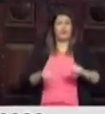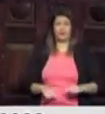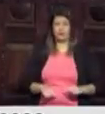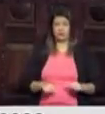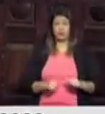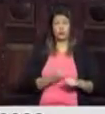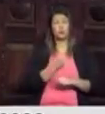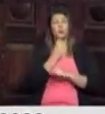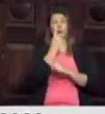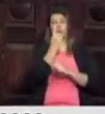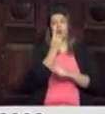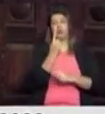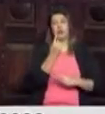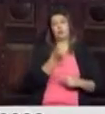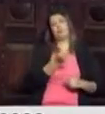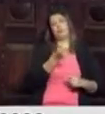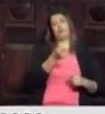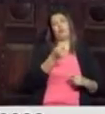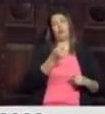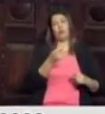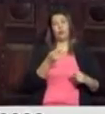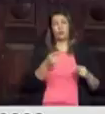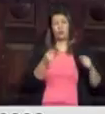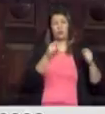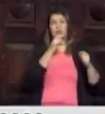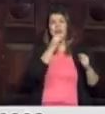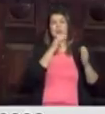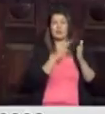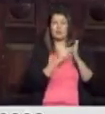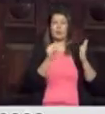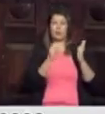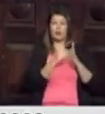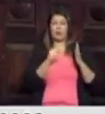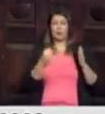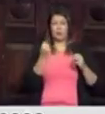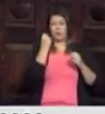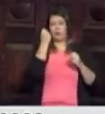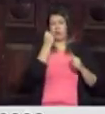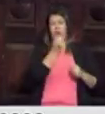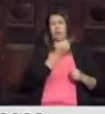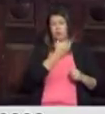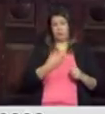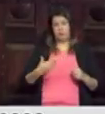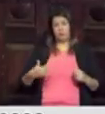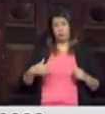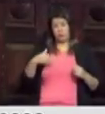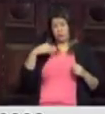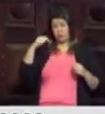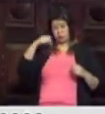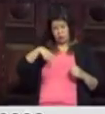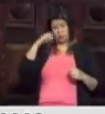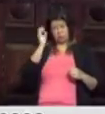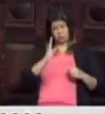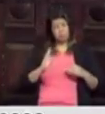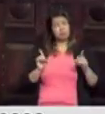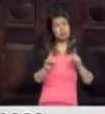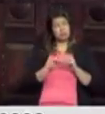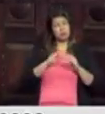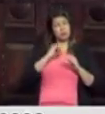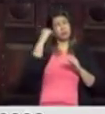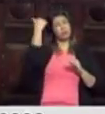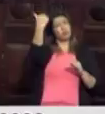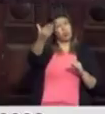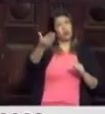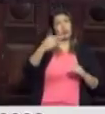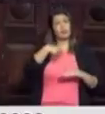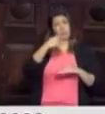unidades da federação e um dos poucos exemplos do poder público nacional e internacional a não